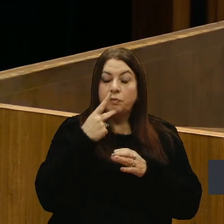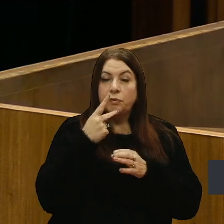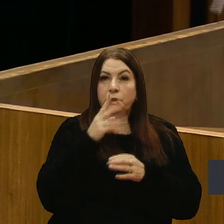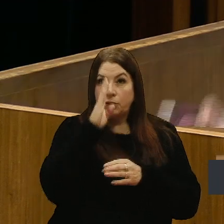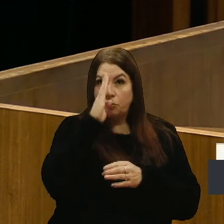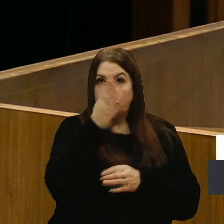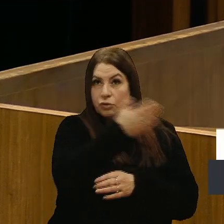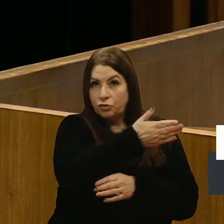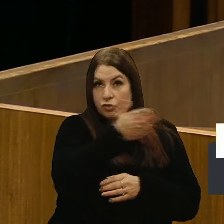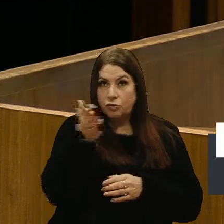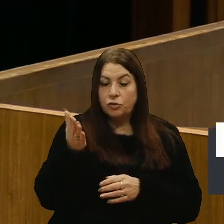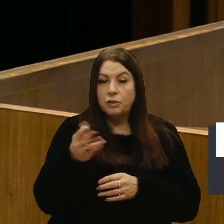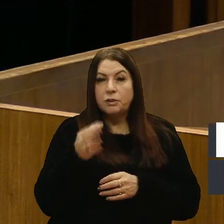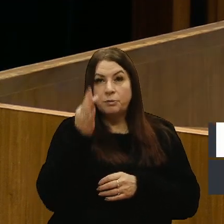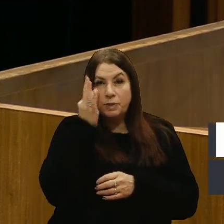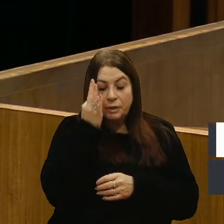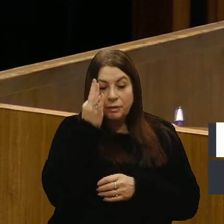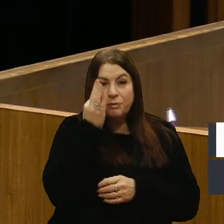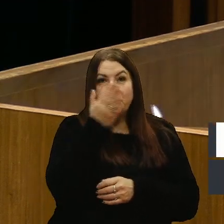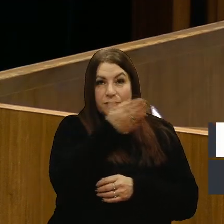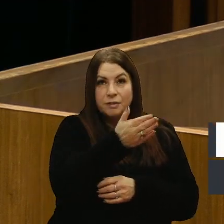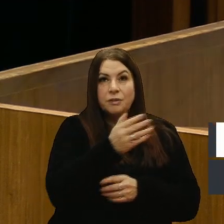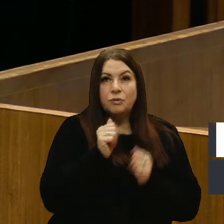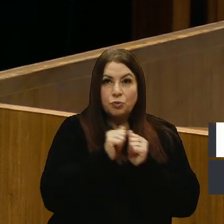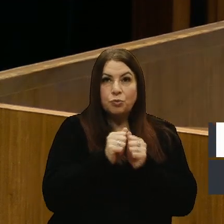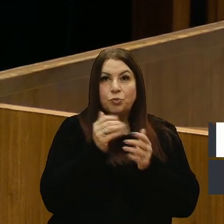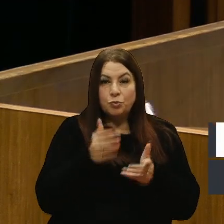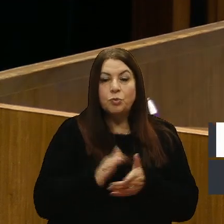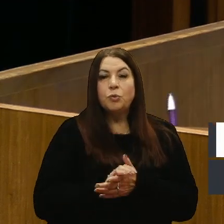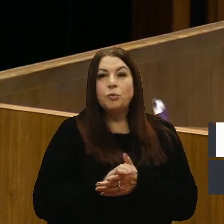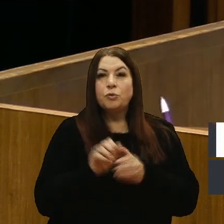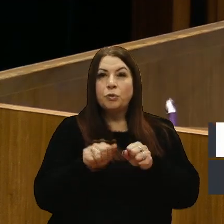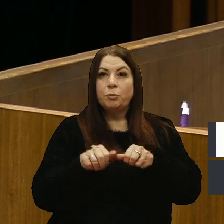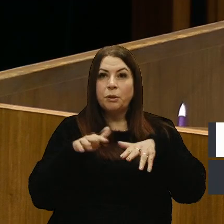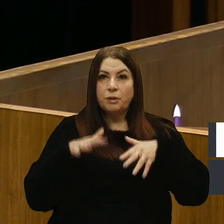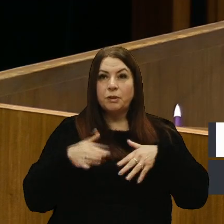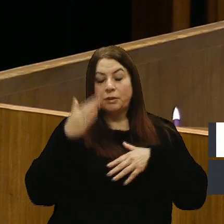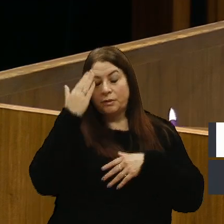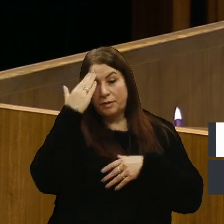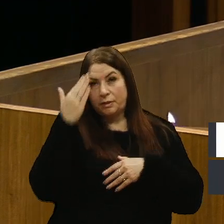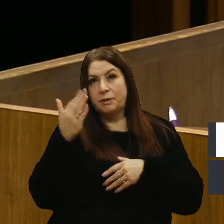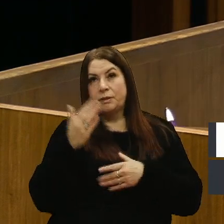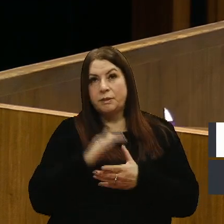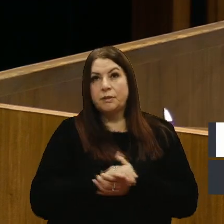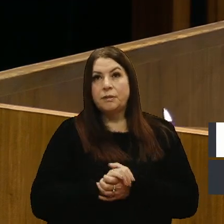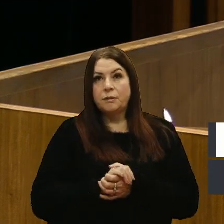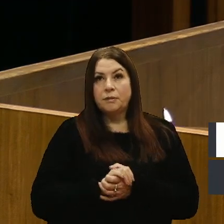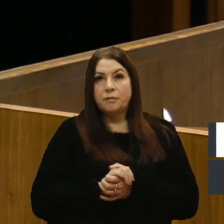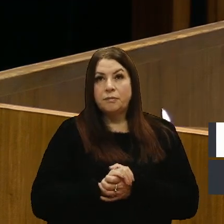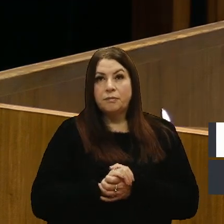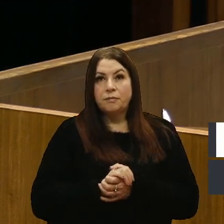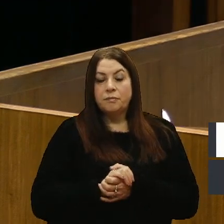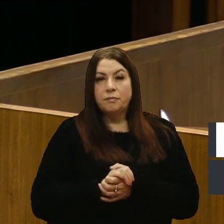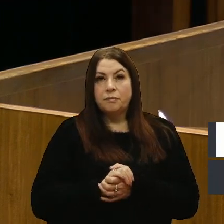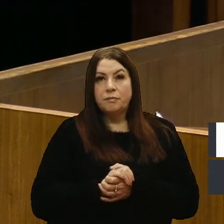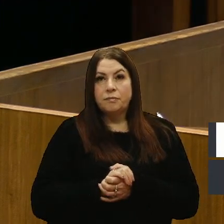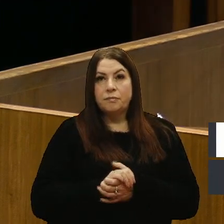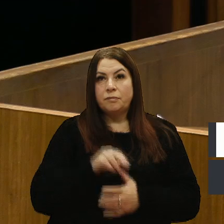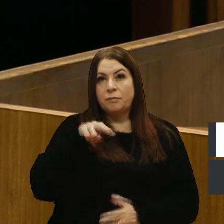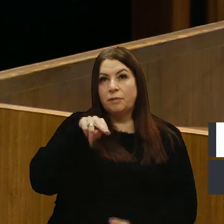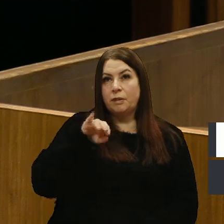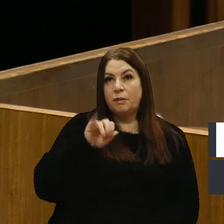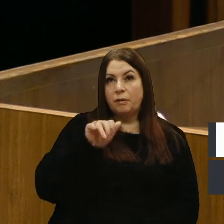dirigir pessoalmente a quem está conosco hoje aqui no plenário. Quero agradecer demais a dona